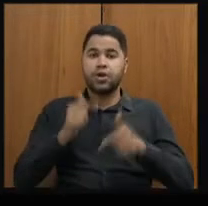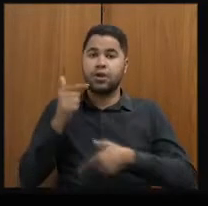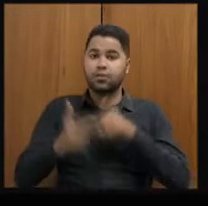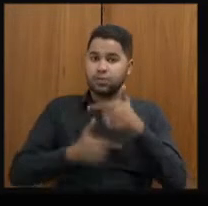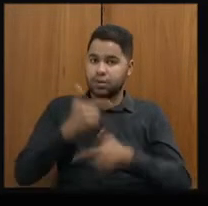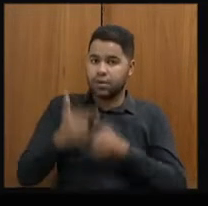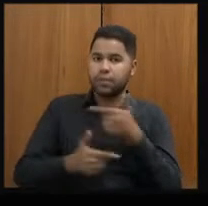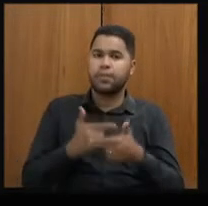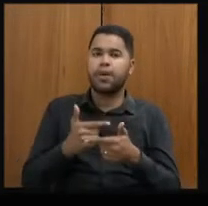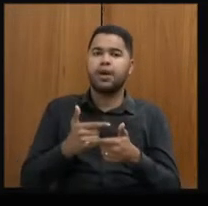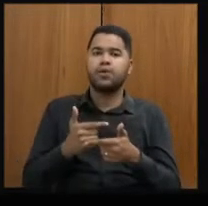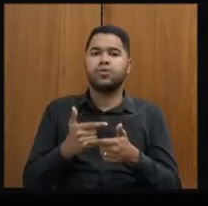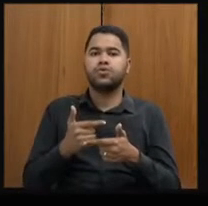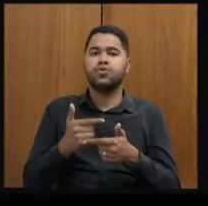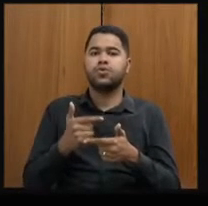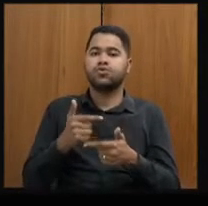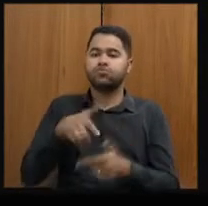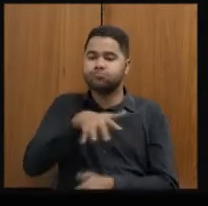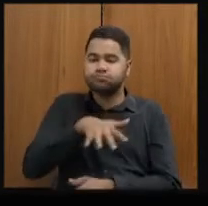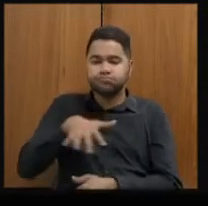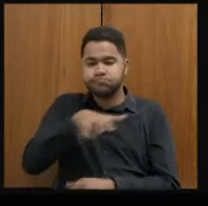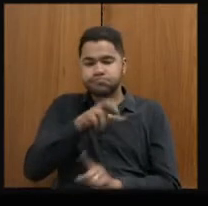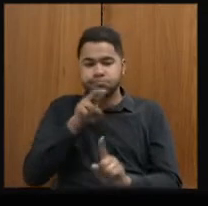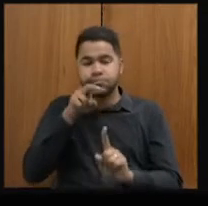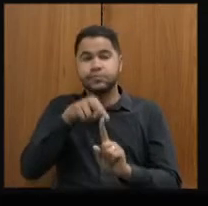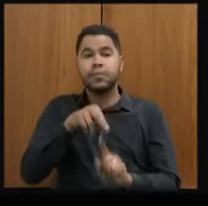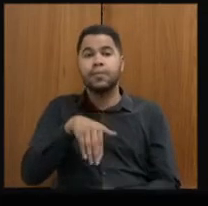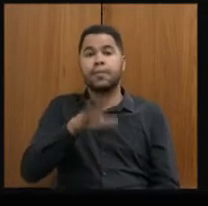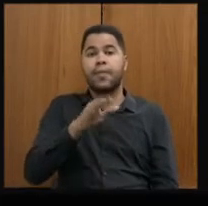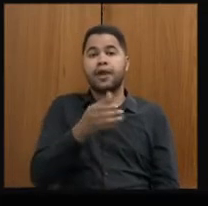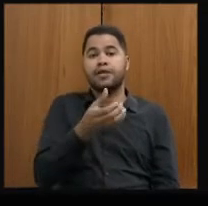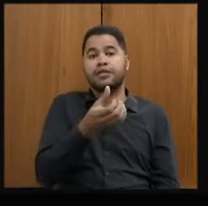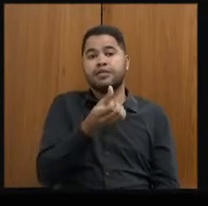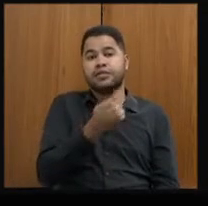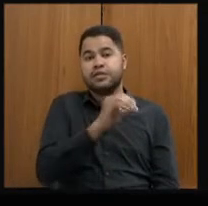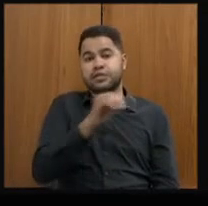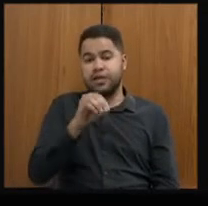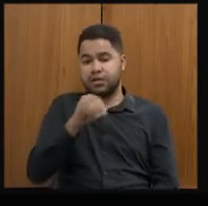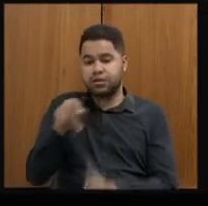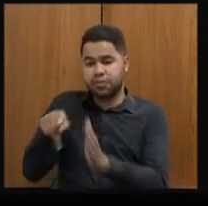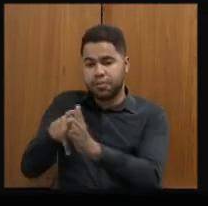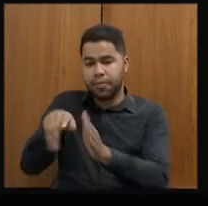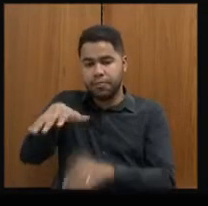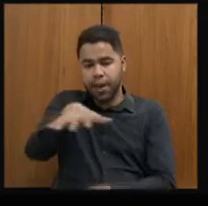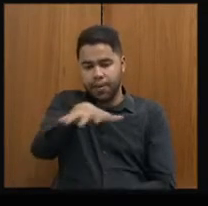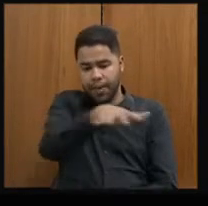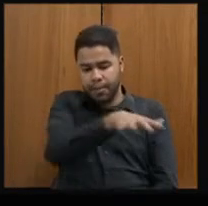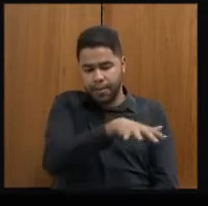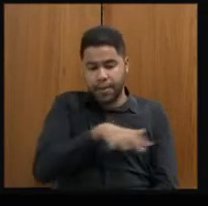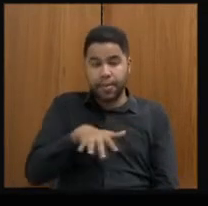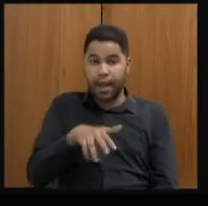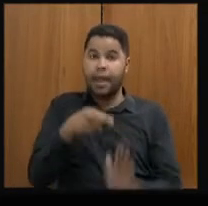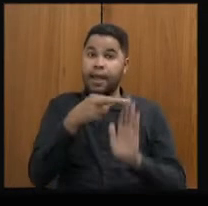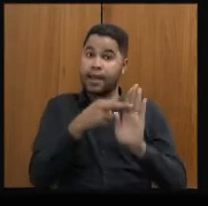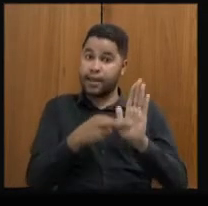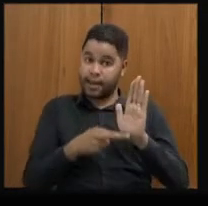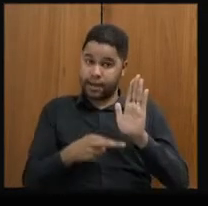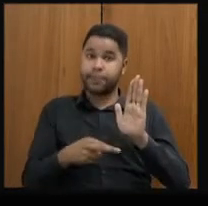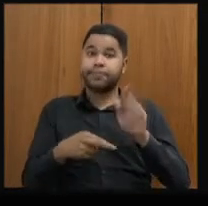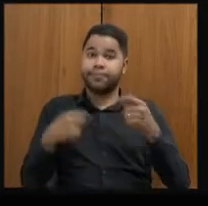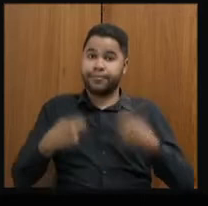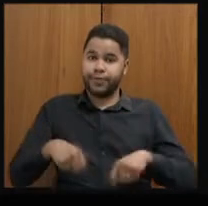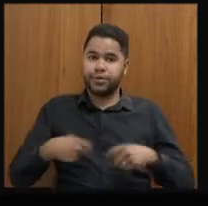feito de um jovem credenciamento de mais de 700 as propriedades dessa região do Jaíba que precisam ter sua regularização fundiária